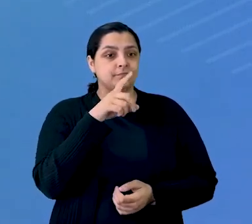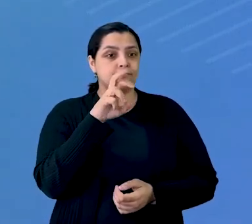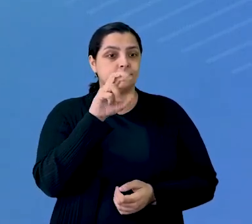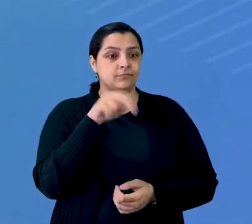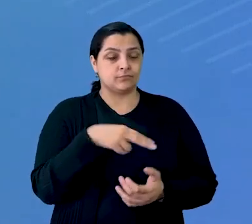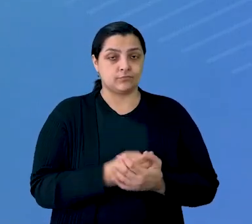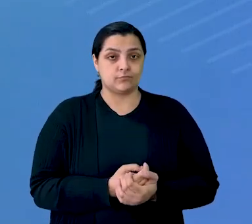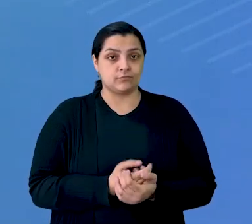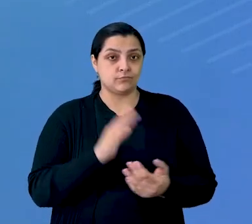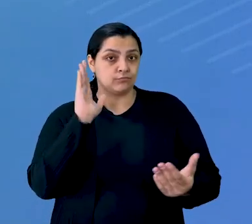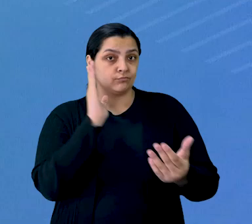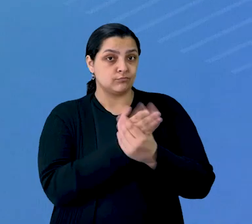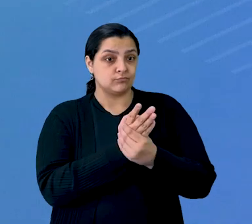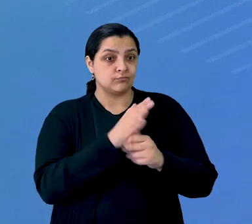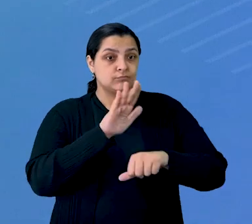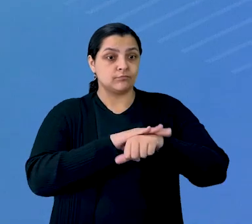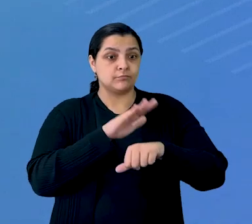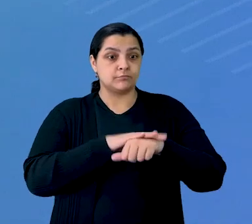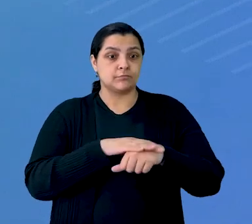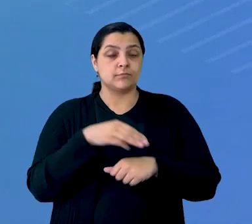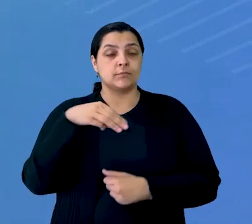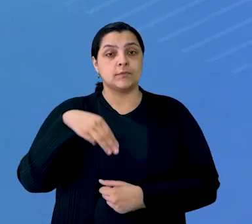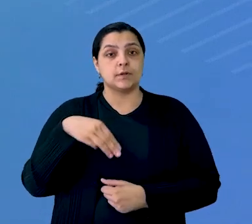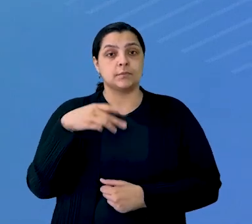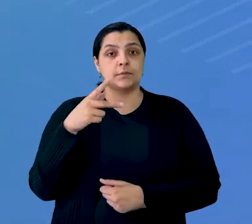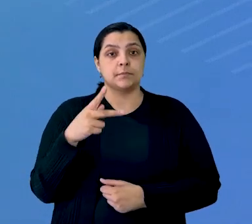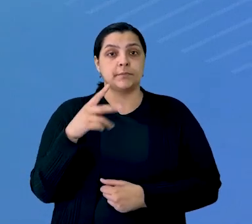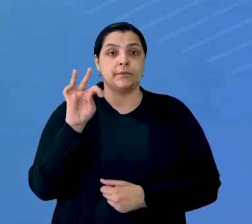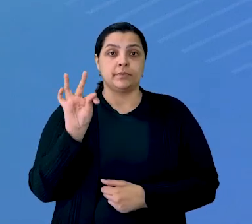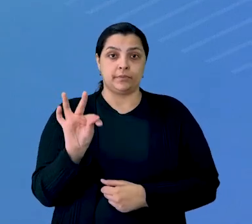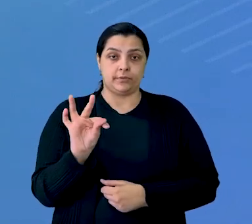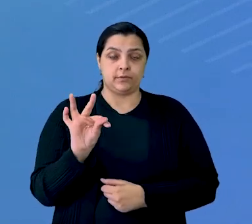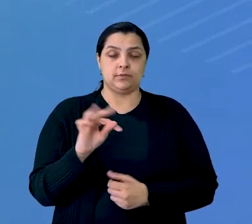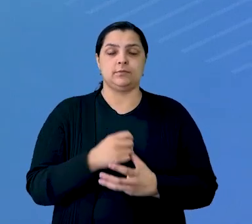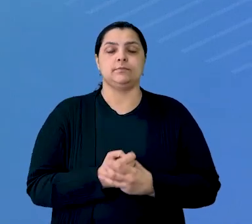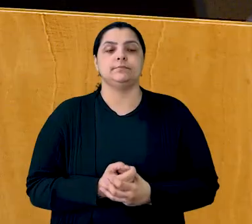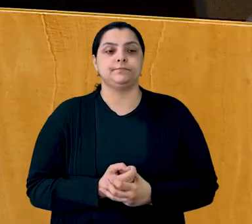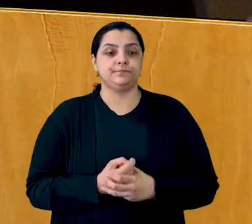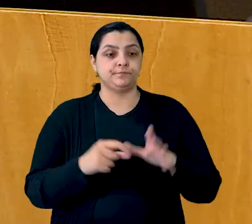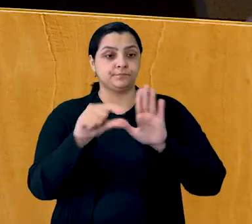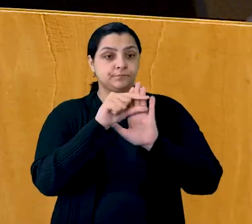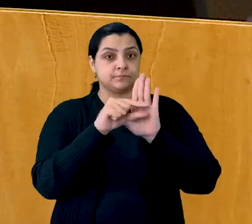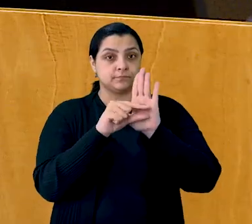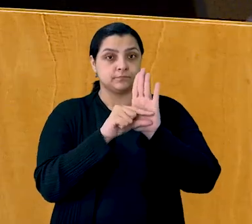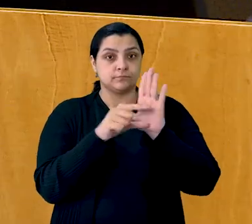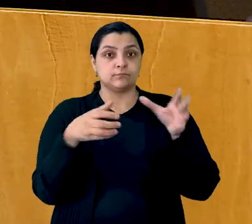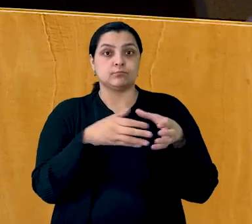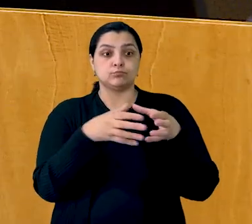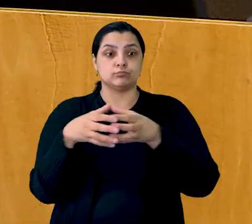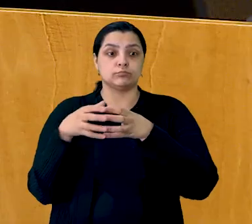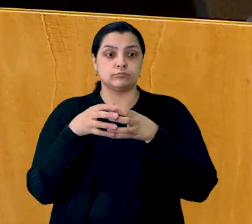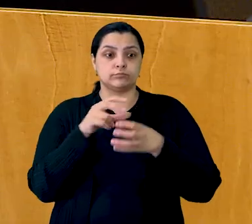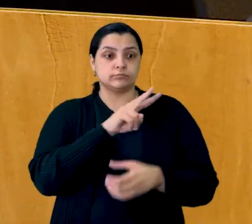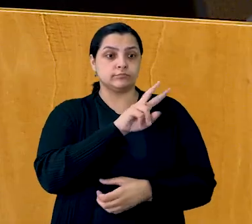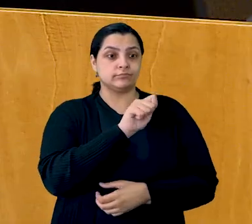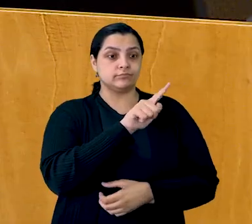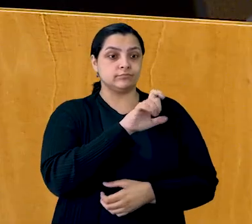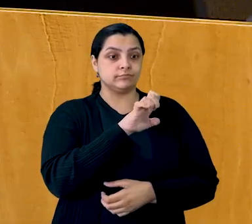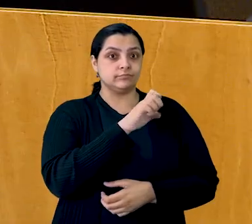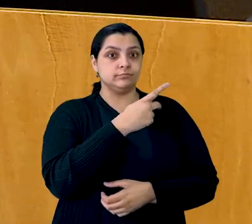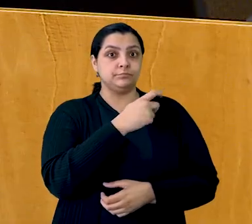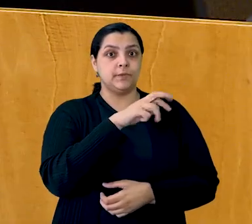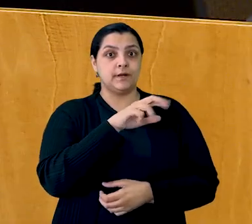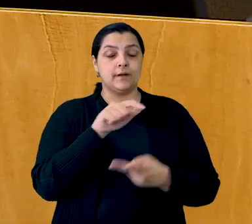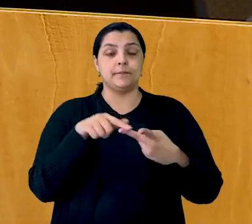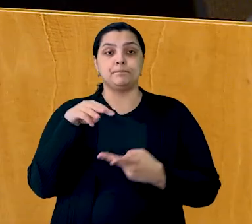Oi, Anderson. A ação foi ajuizada pelo Ministério Público do Trabalho. A cláusula coletiva foi firmada entre a Vale